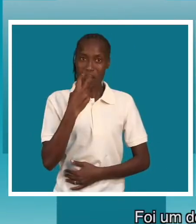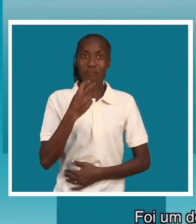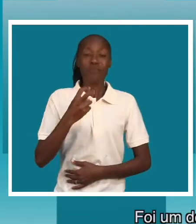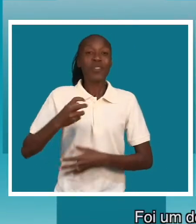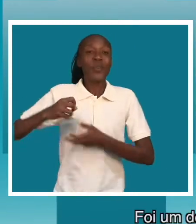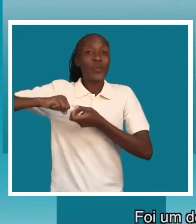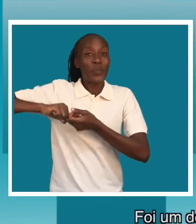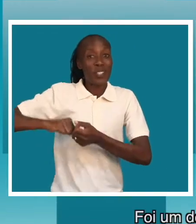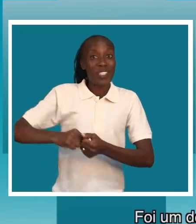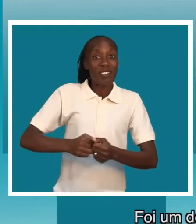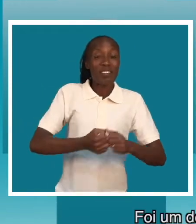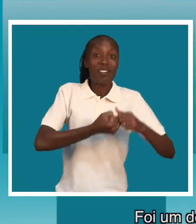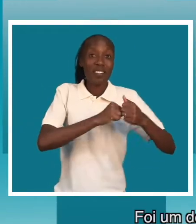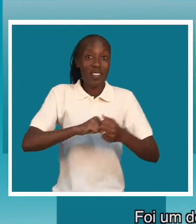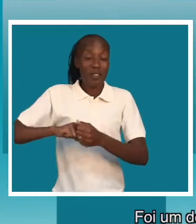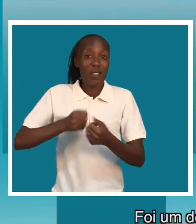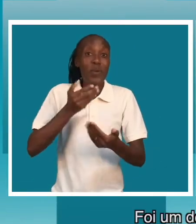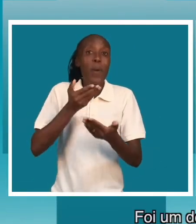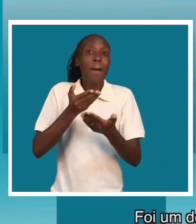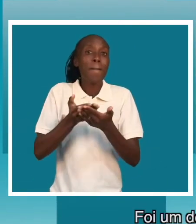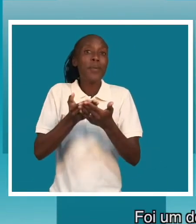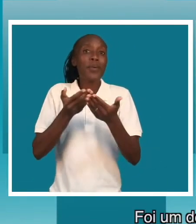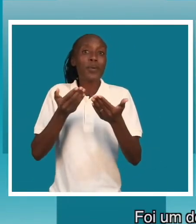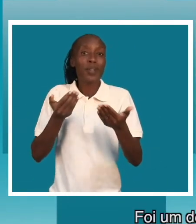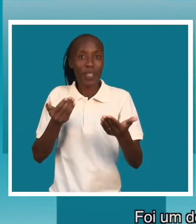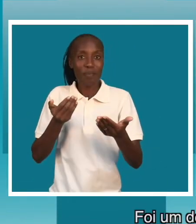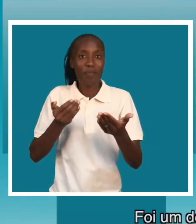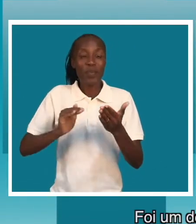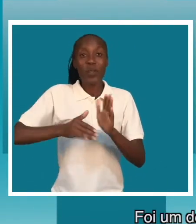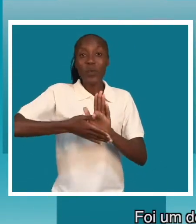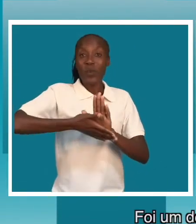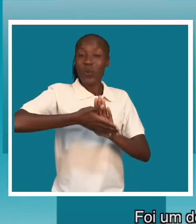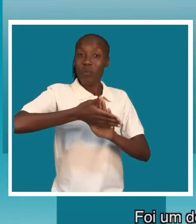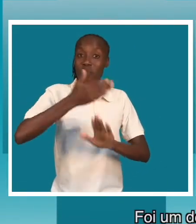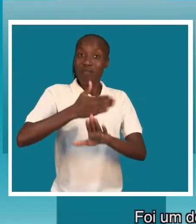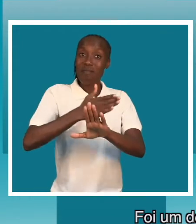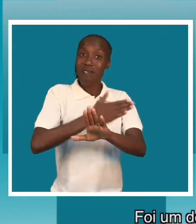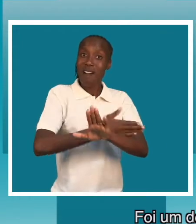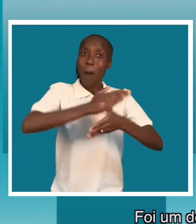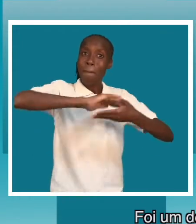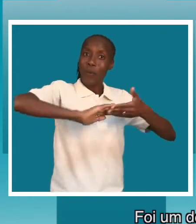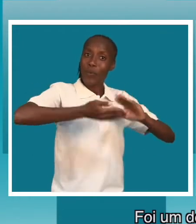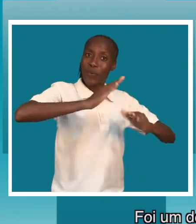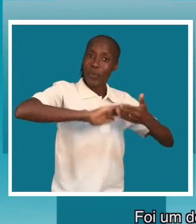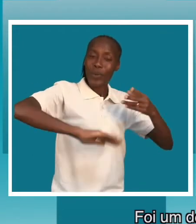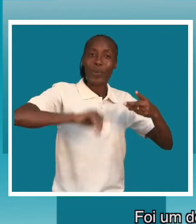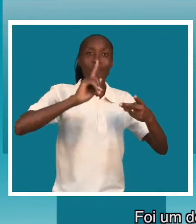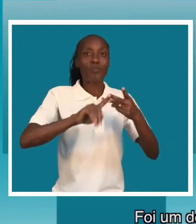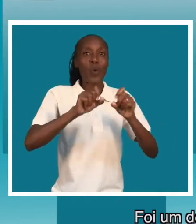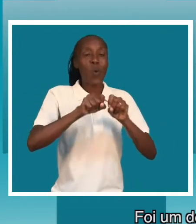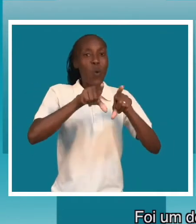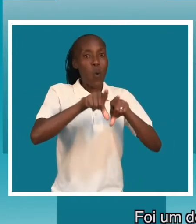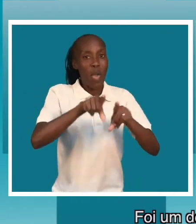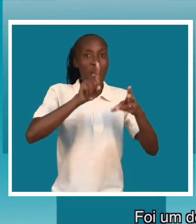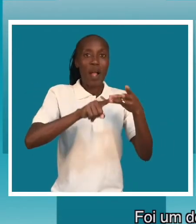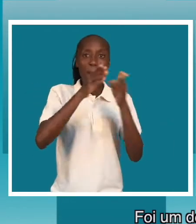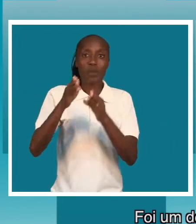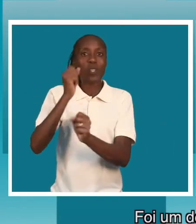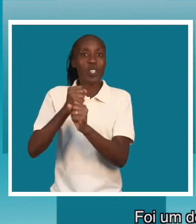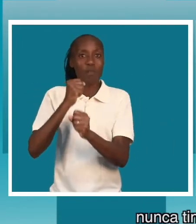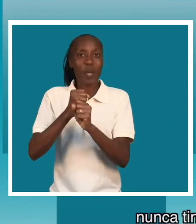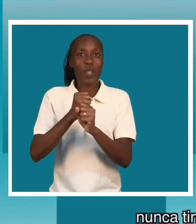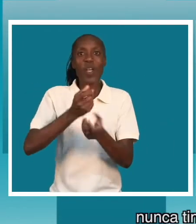Foi um desafio porque, a partir dos docentes, colegas, trabalhador